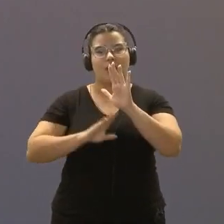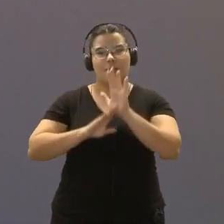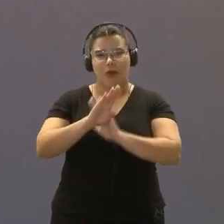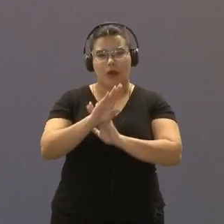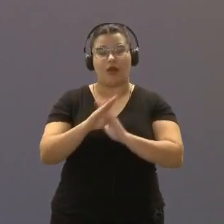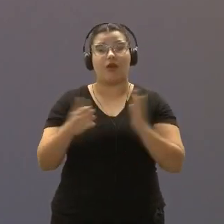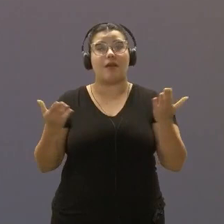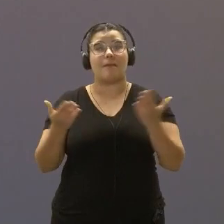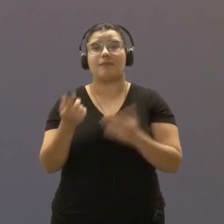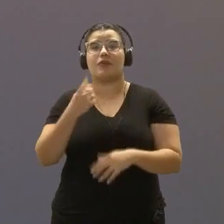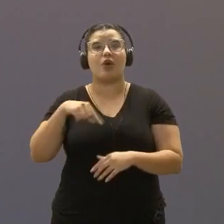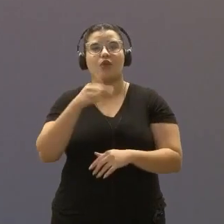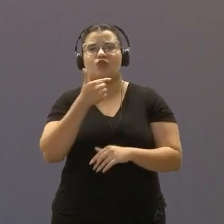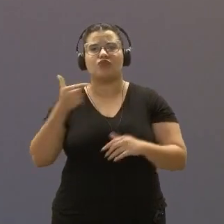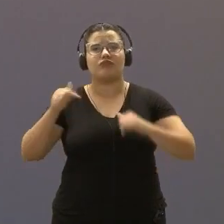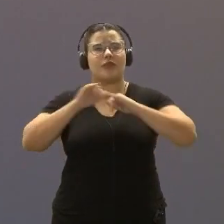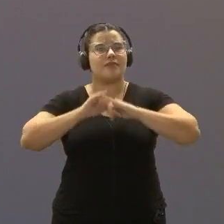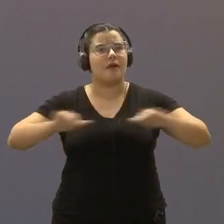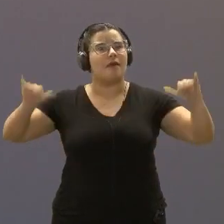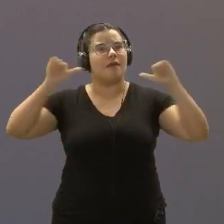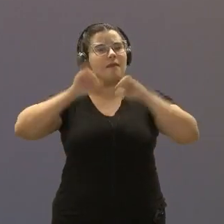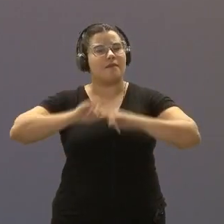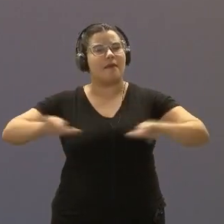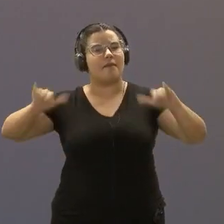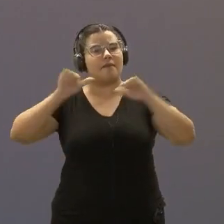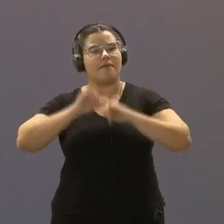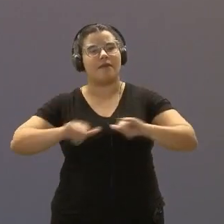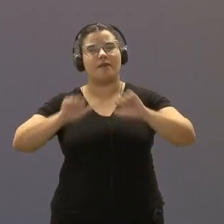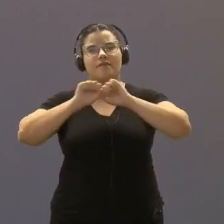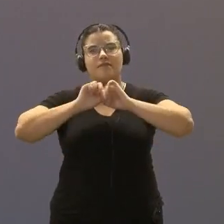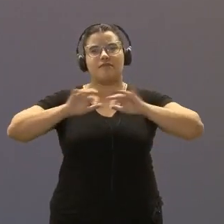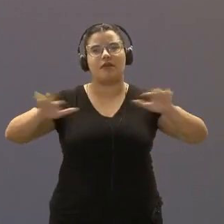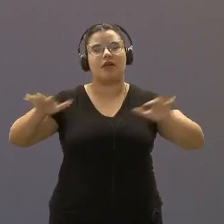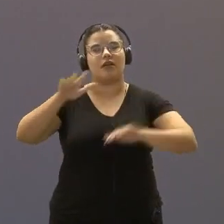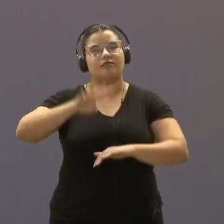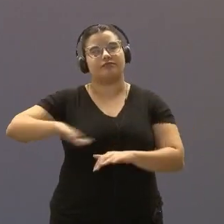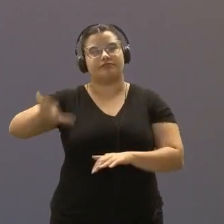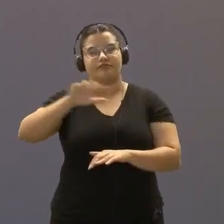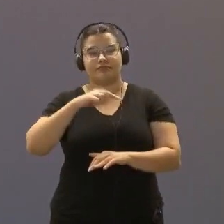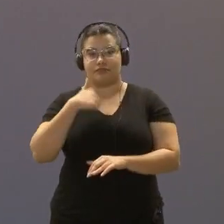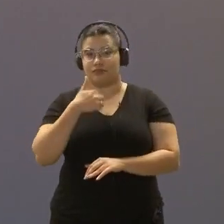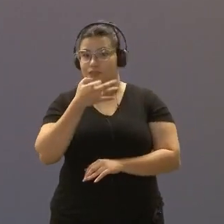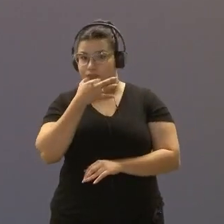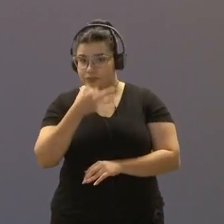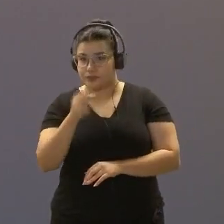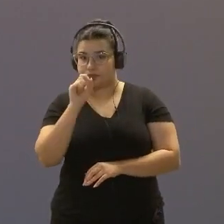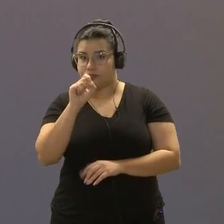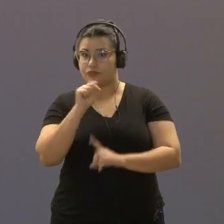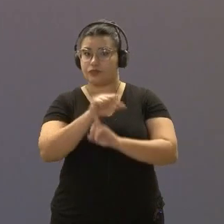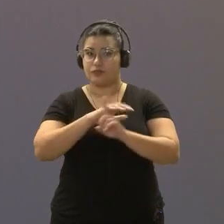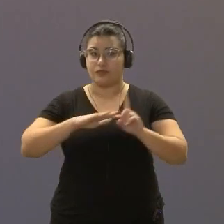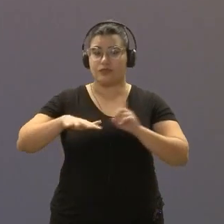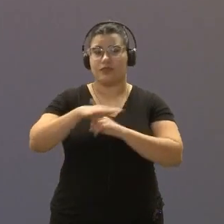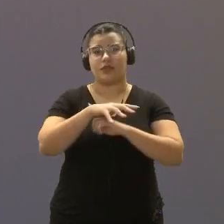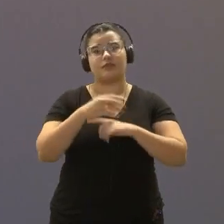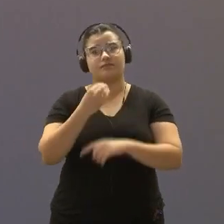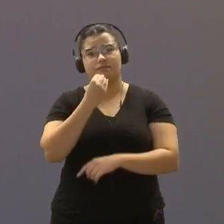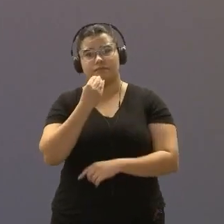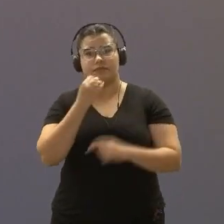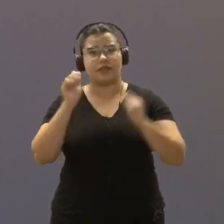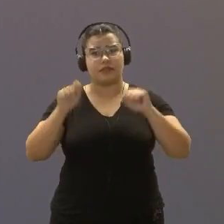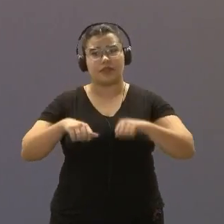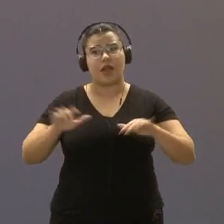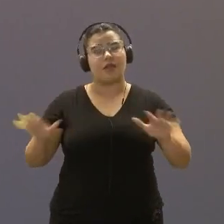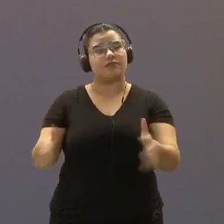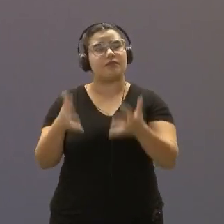nós não temos campanhas massivas de esclarecimento à população? Sou da opinião de que as sociedades de especialistas poderiam